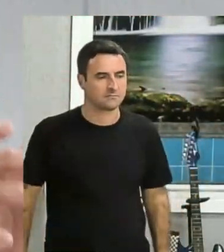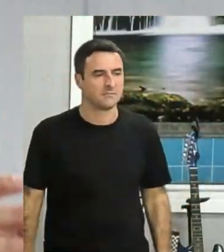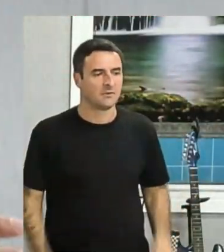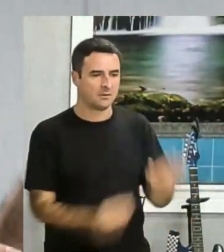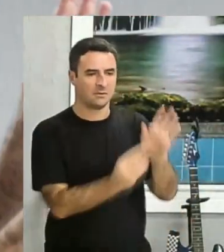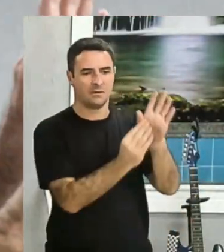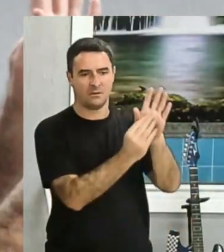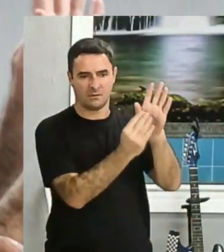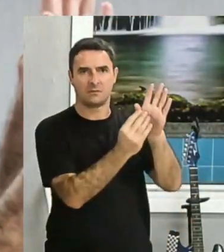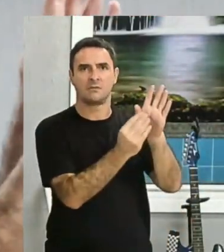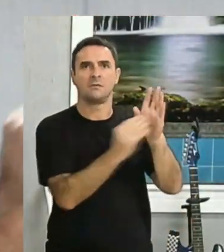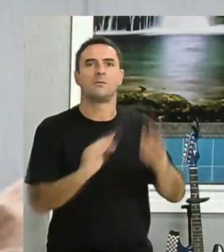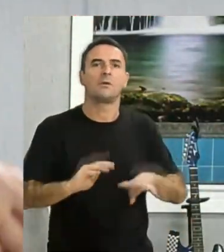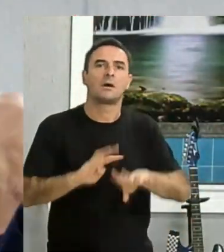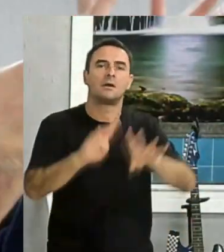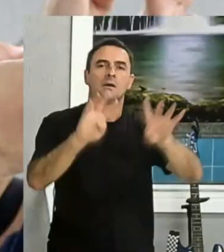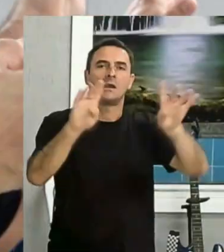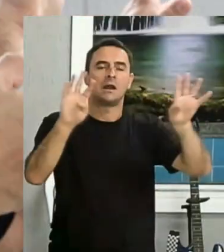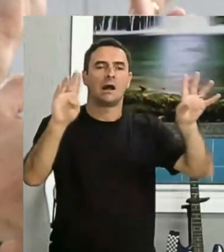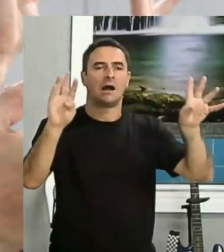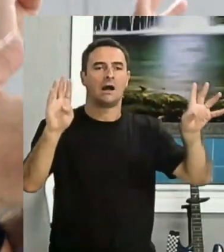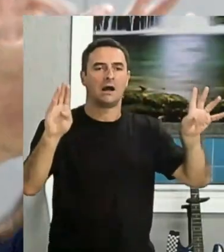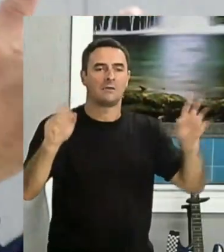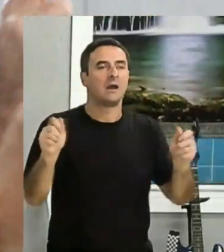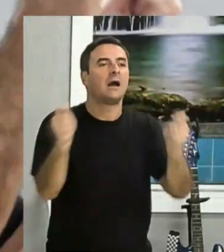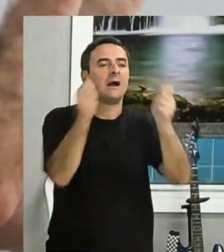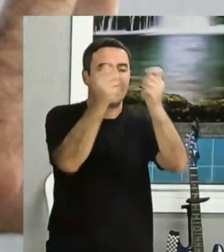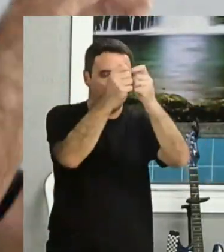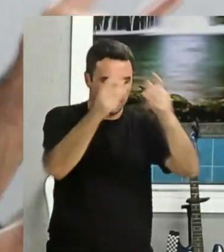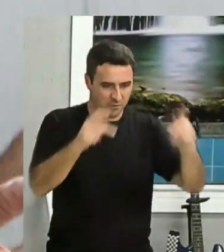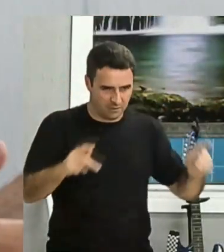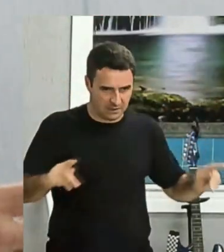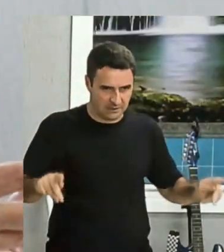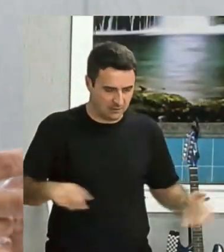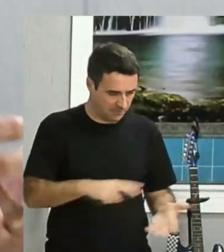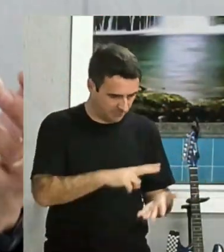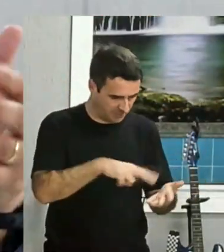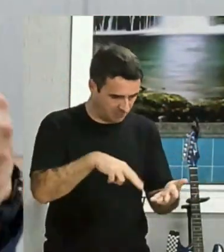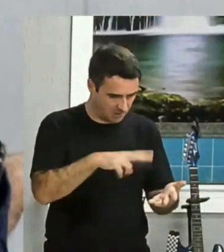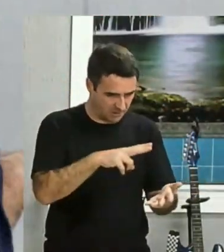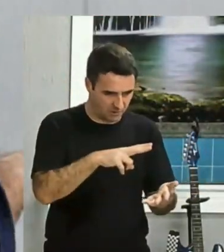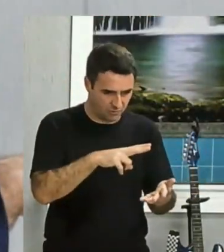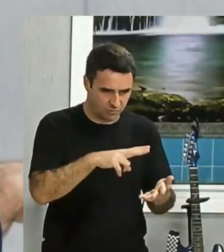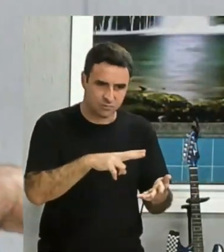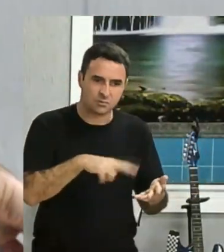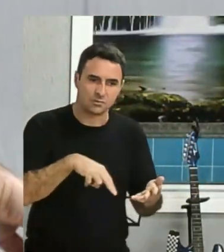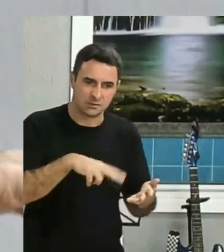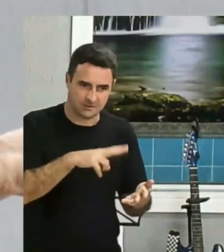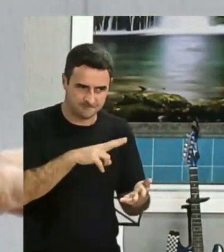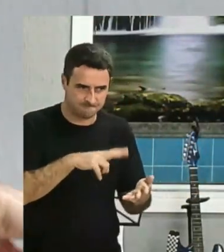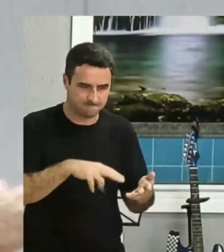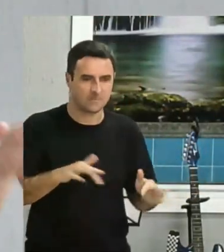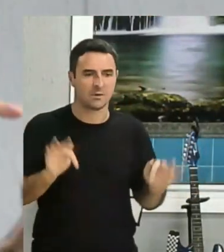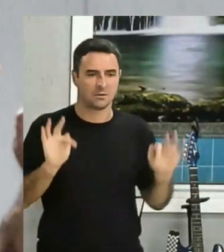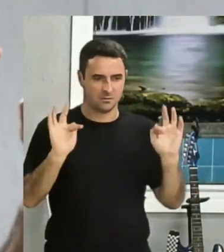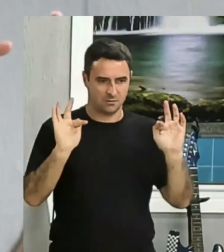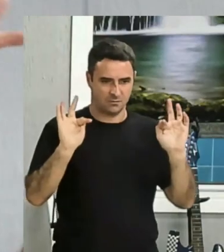o Apocalipse é uma literatura apocalíptica, e por ser uma literatura